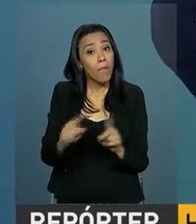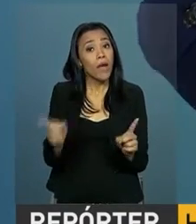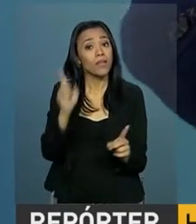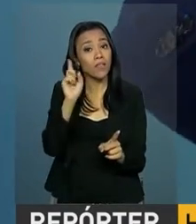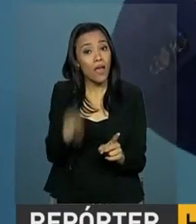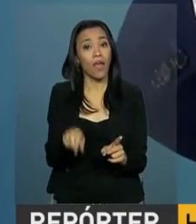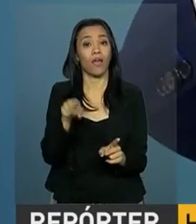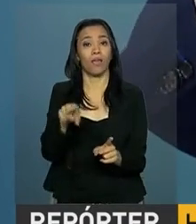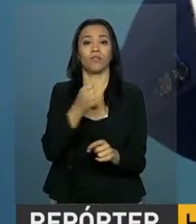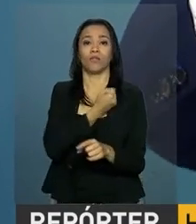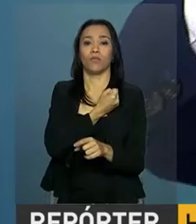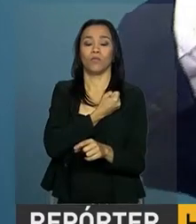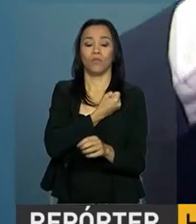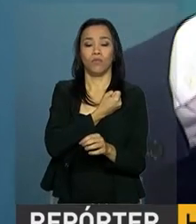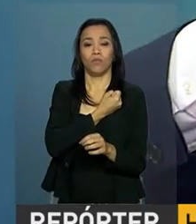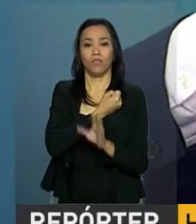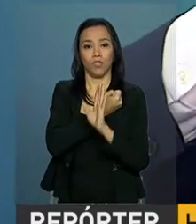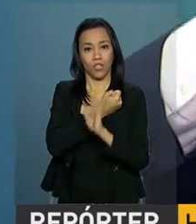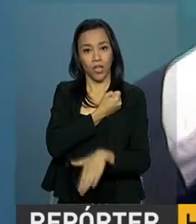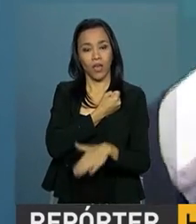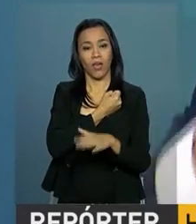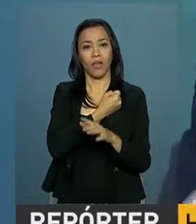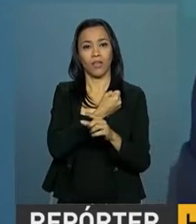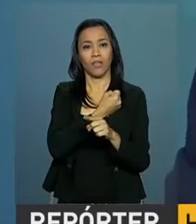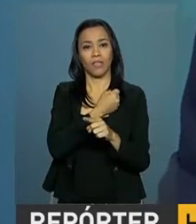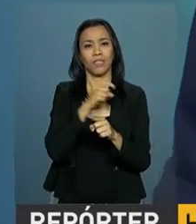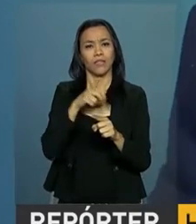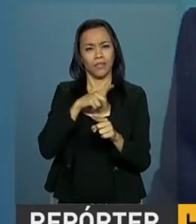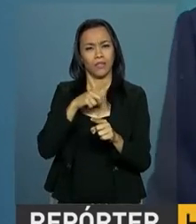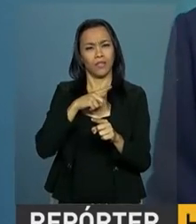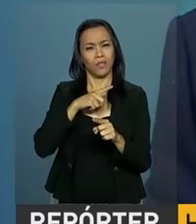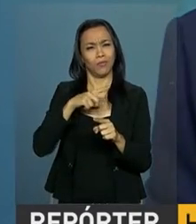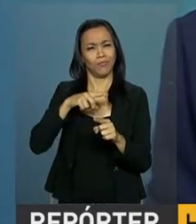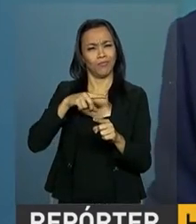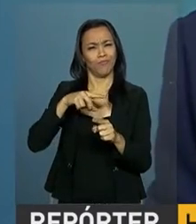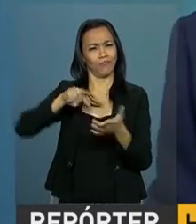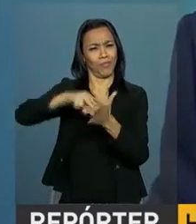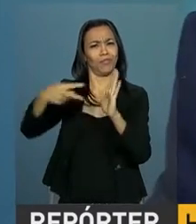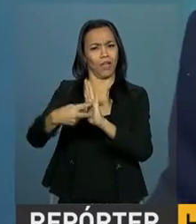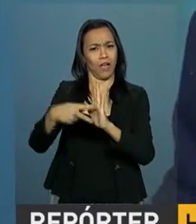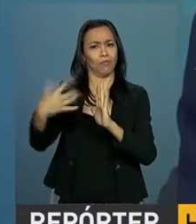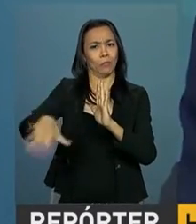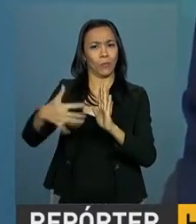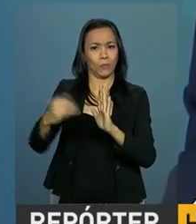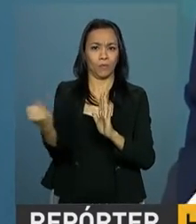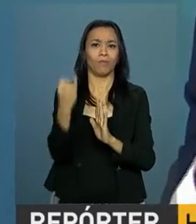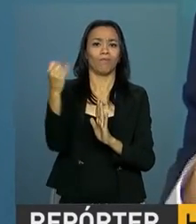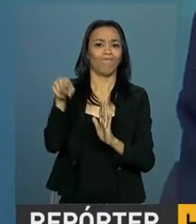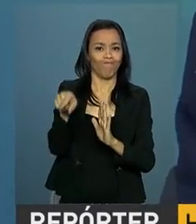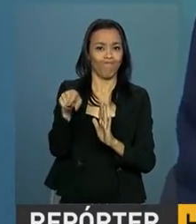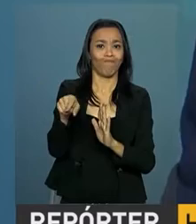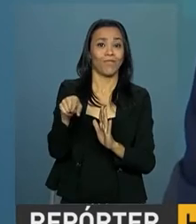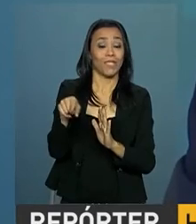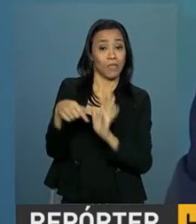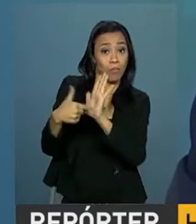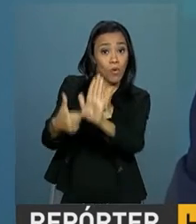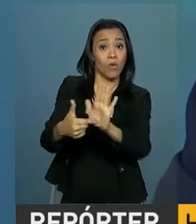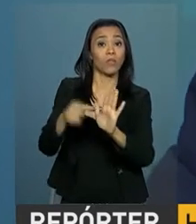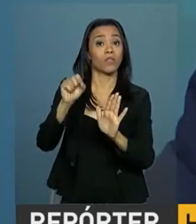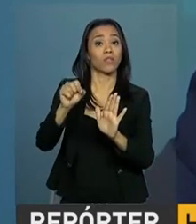com um uma queda substancial do que seria o resultado